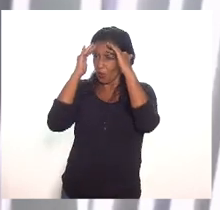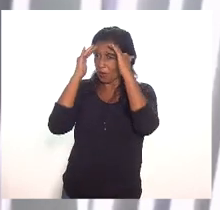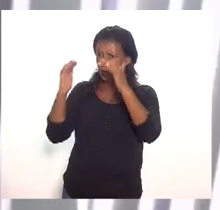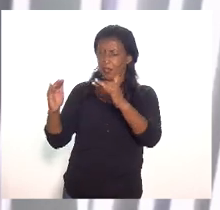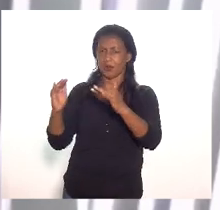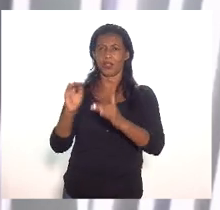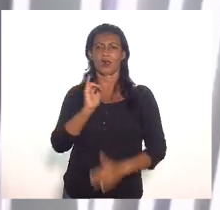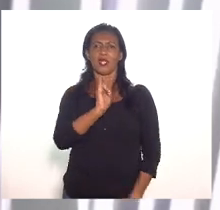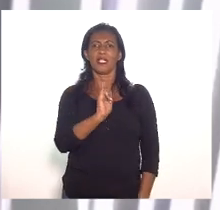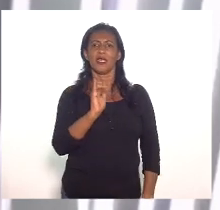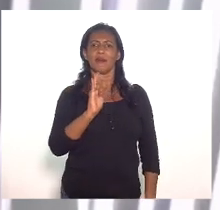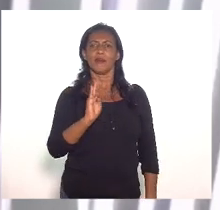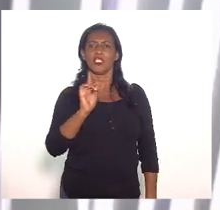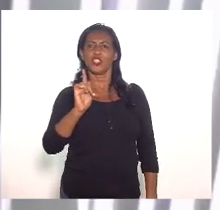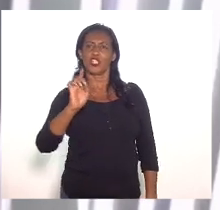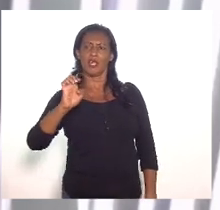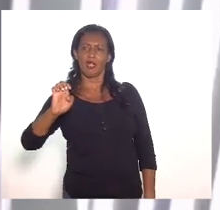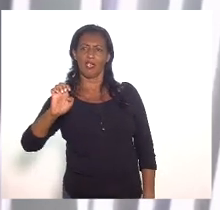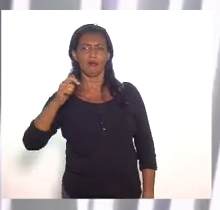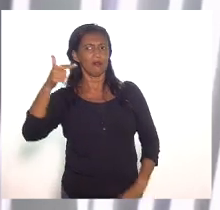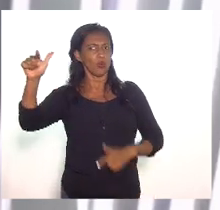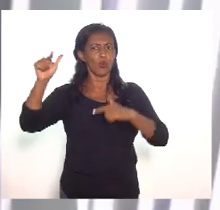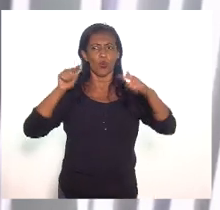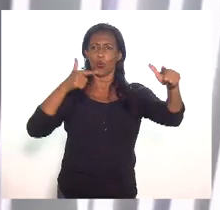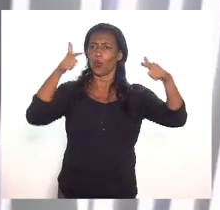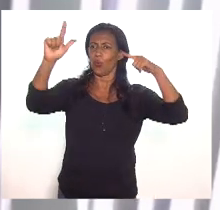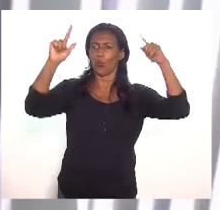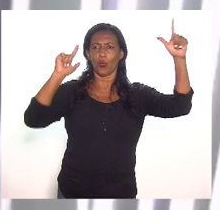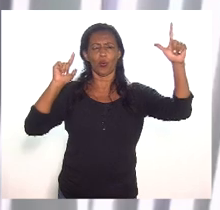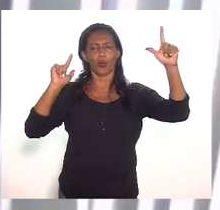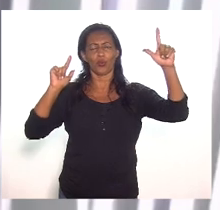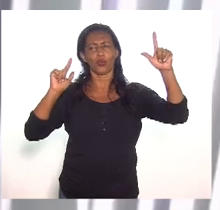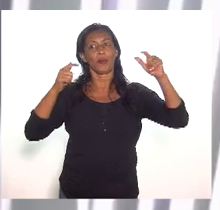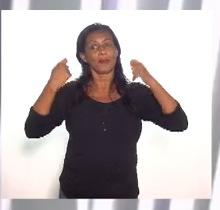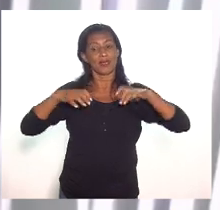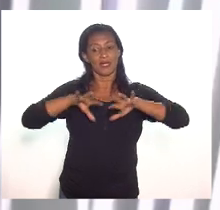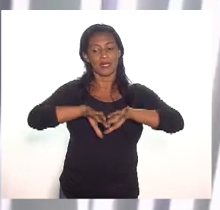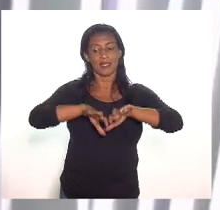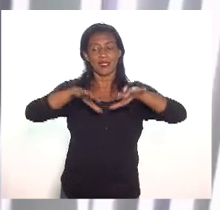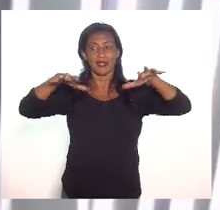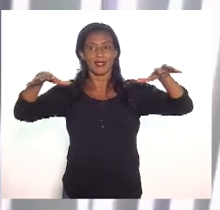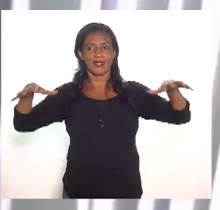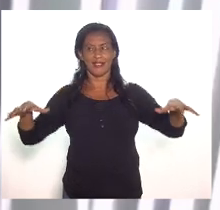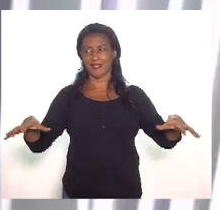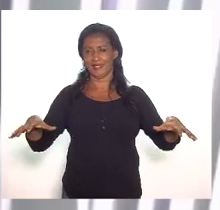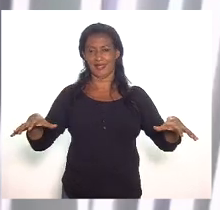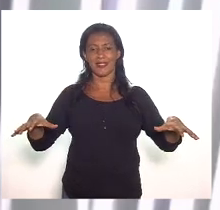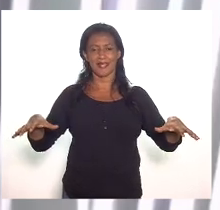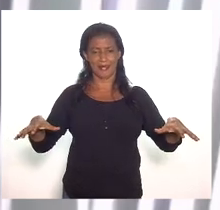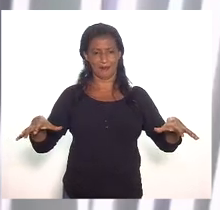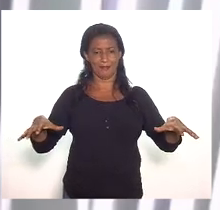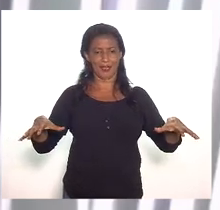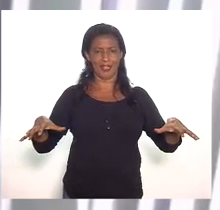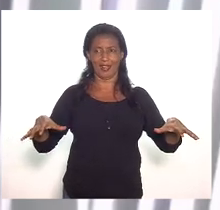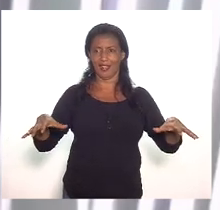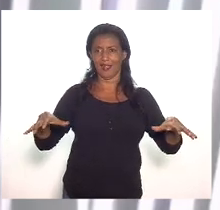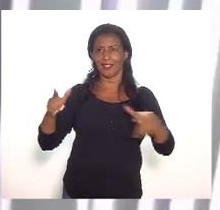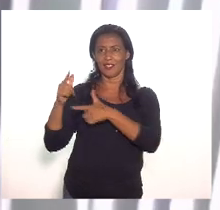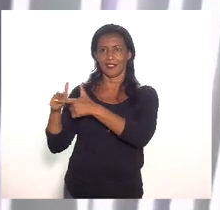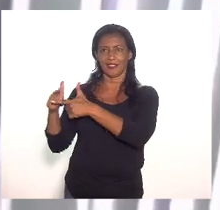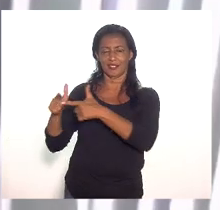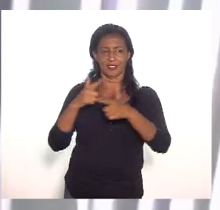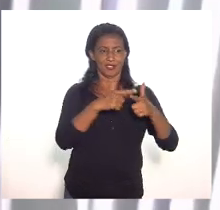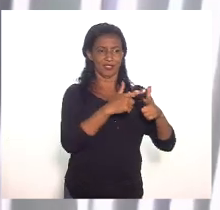IBGE, entre outros. Então, é muito importante separar o joio do trigo, né? E, sobretudo, evitar que,